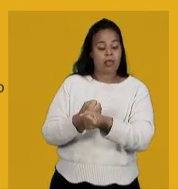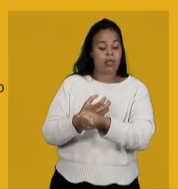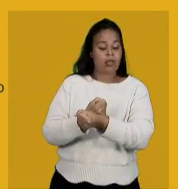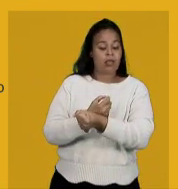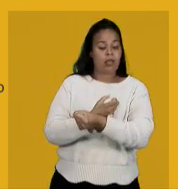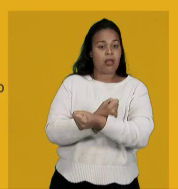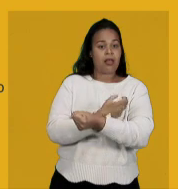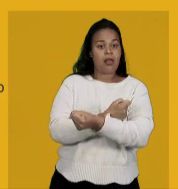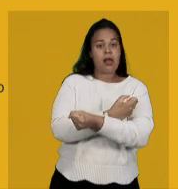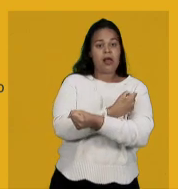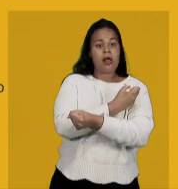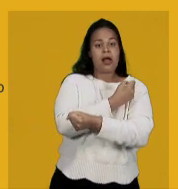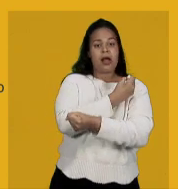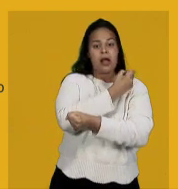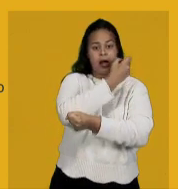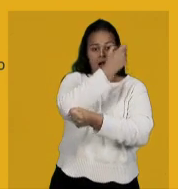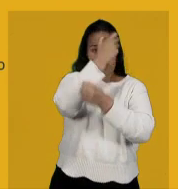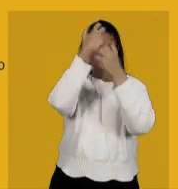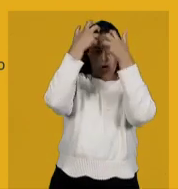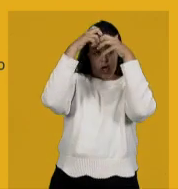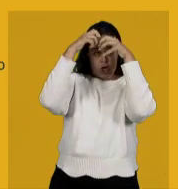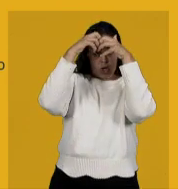vocês vão estudar mais à frente.